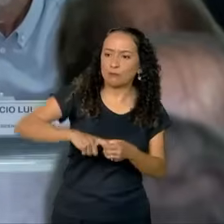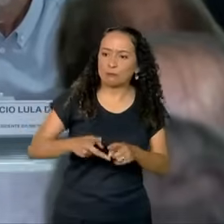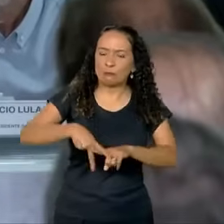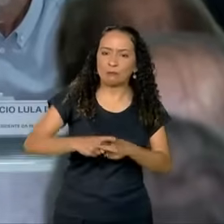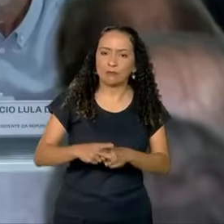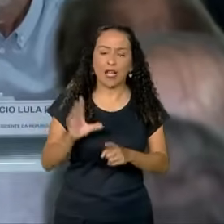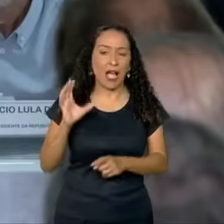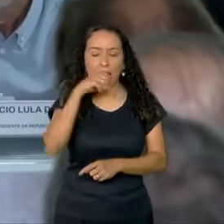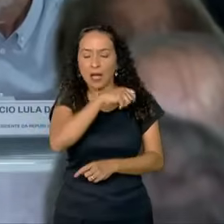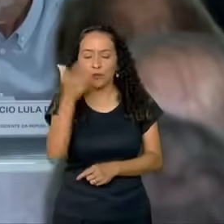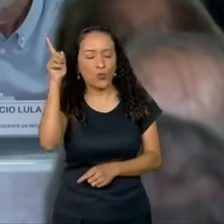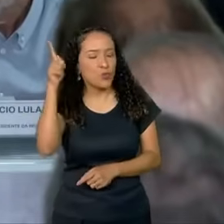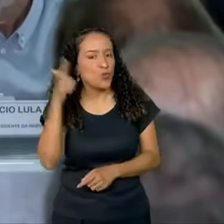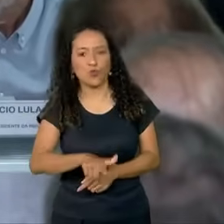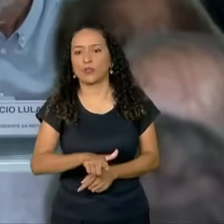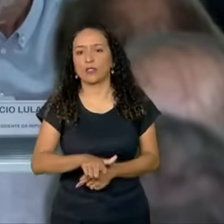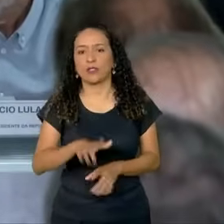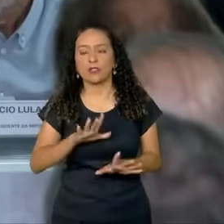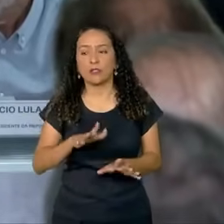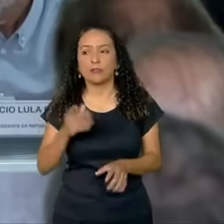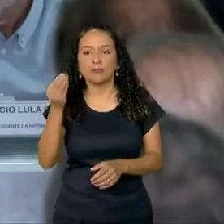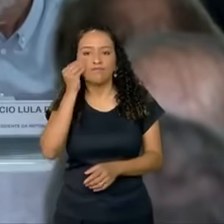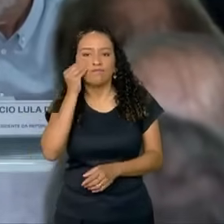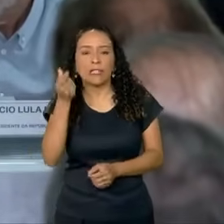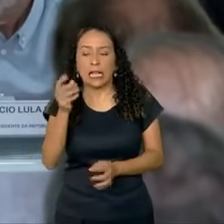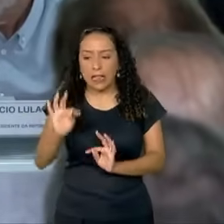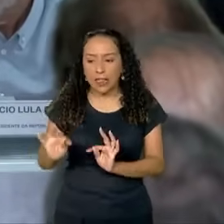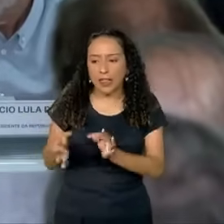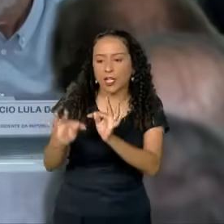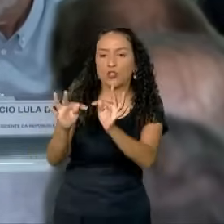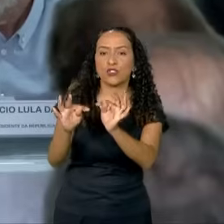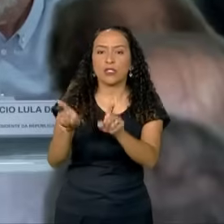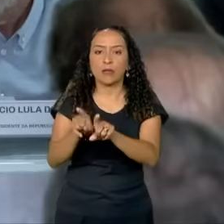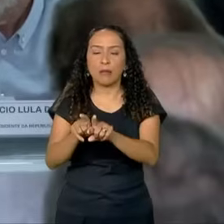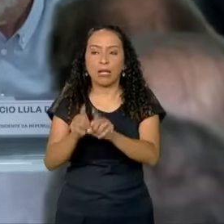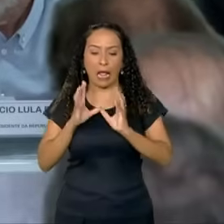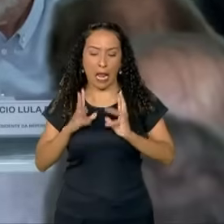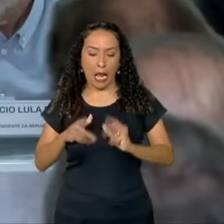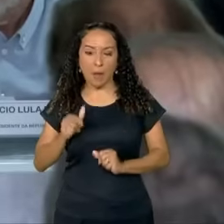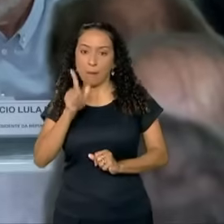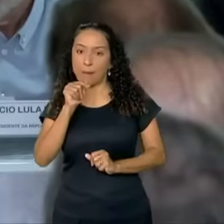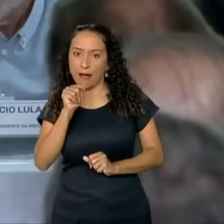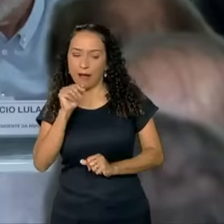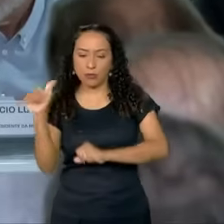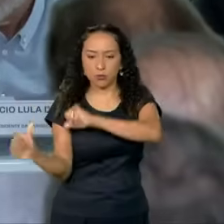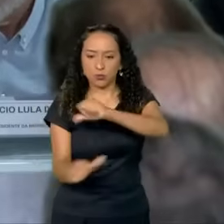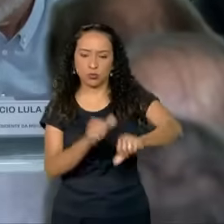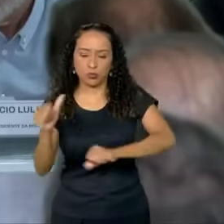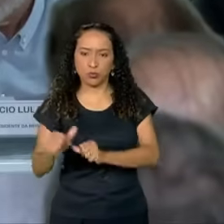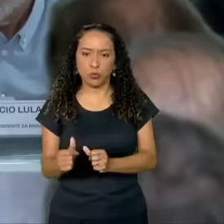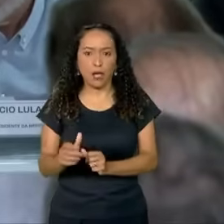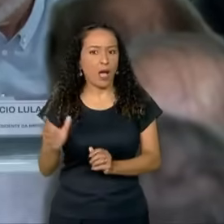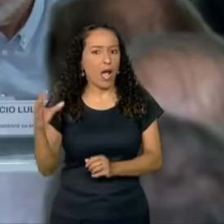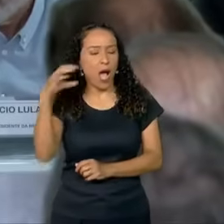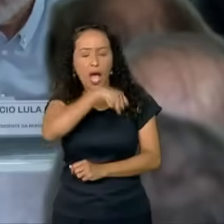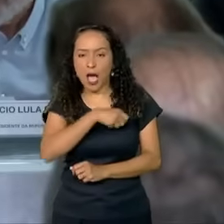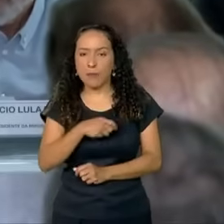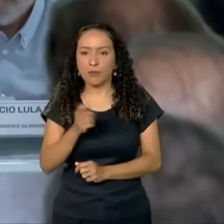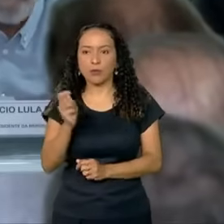restabelecer imediatamente. A gente está buscando, inclusive, tecnologias que tratam água para transformá-la em água